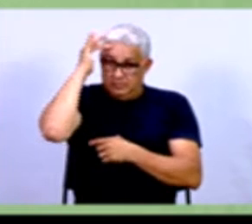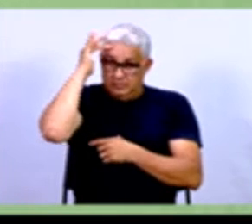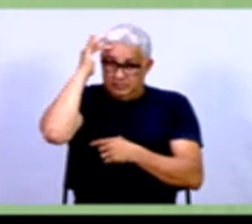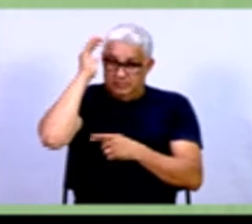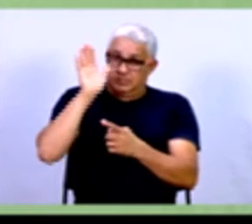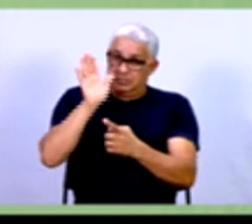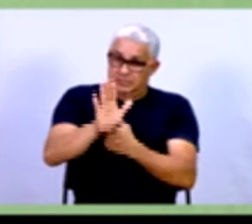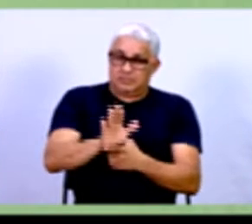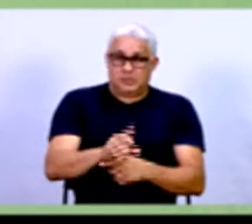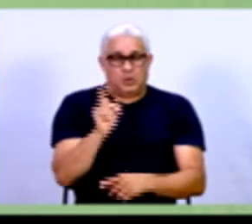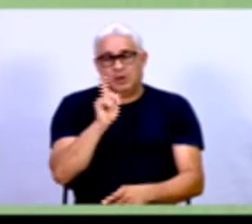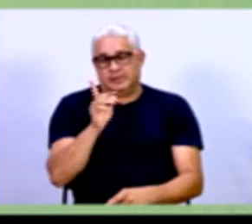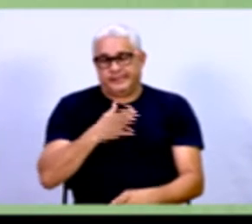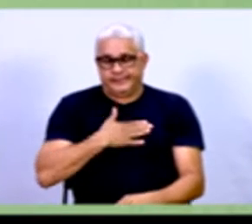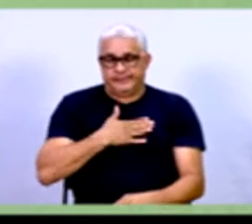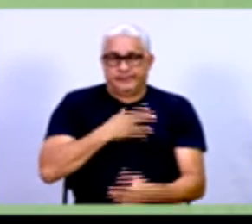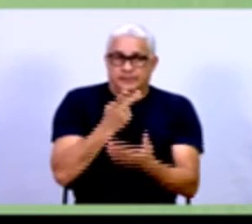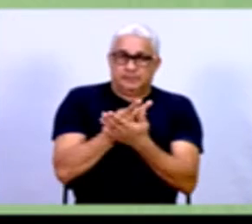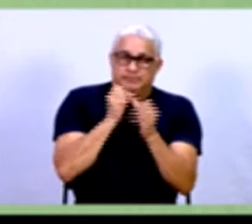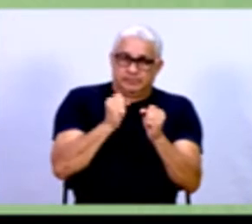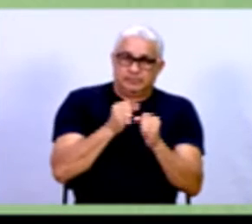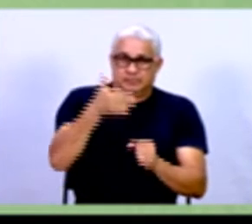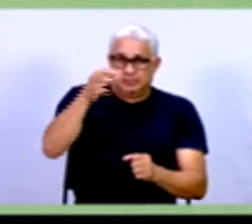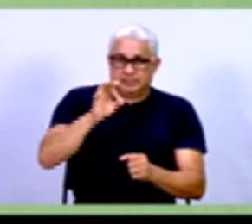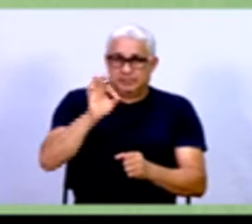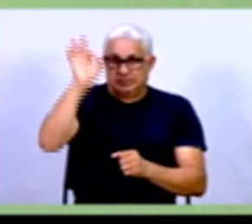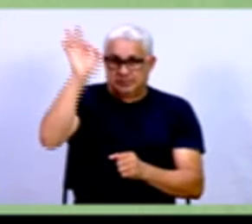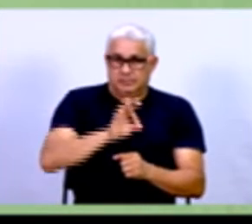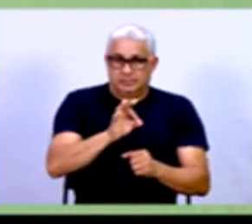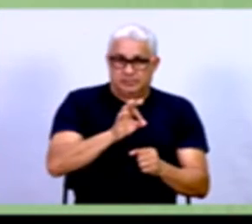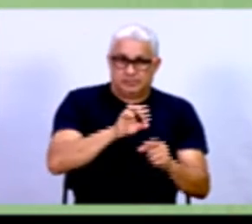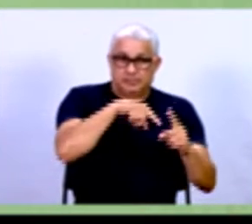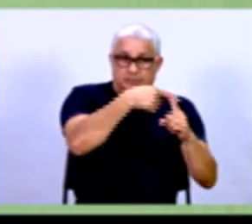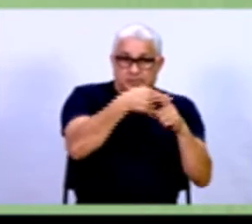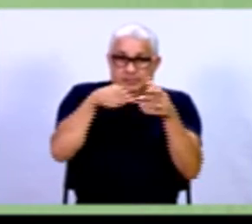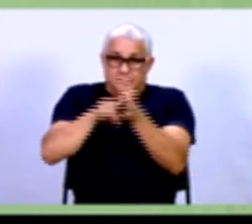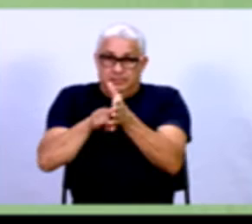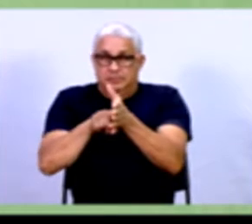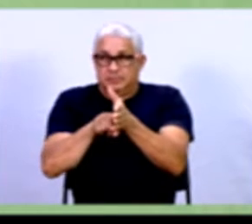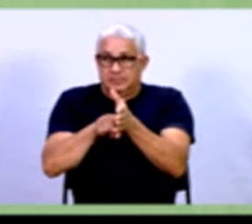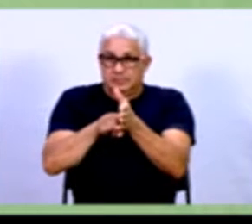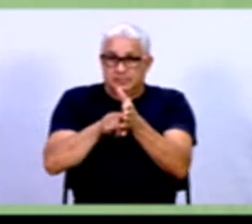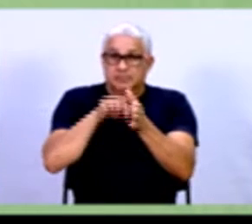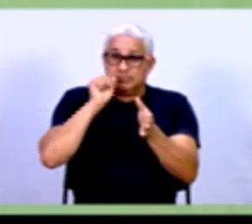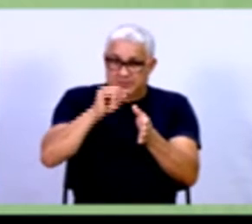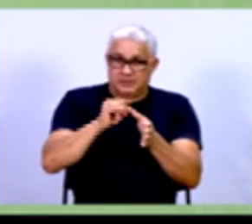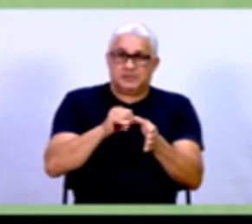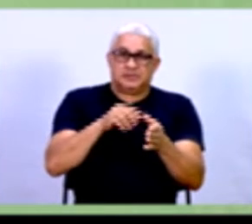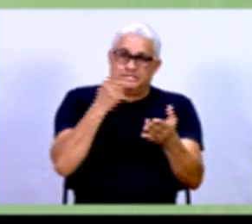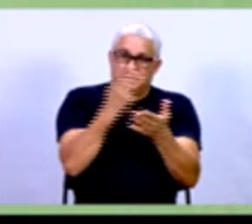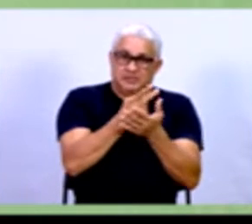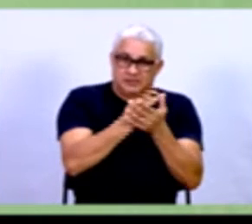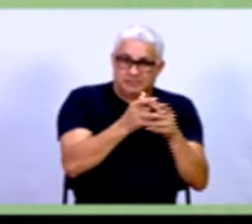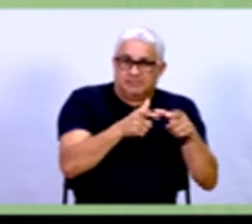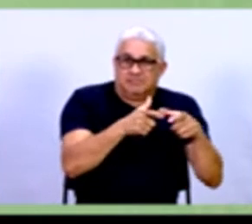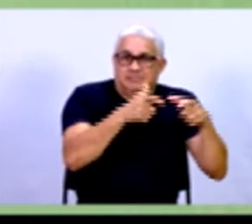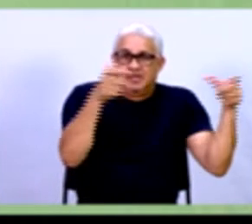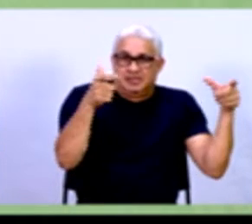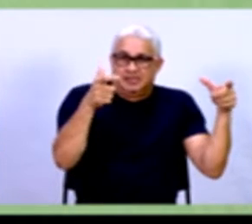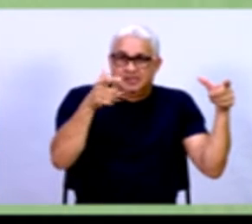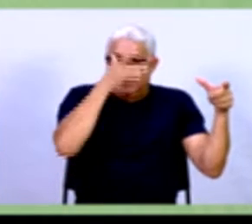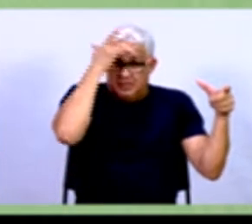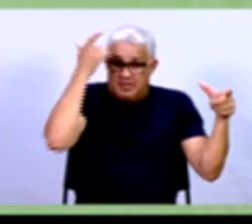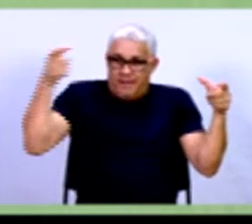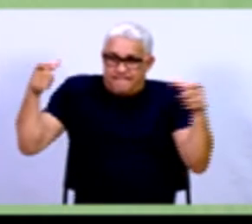se eu falar assim, não, o meu erro pode ser de 10% para mais ou para menos. Vocês viram que quanto maior a margem de erro, menos pessoas vocês vão